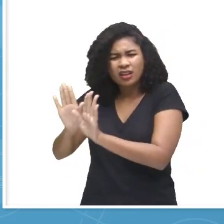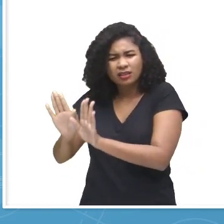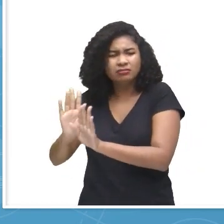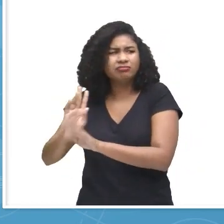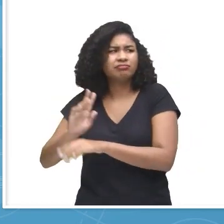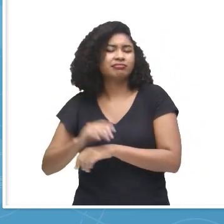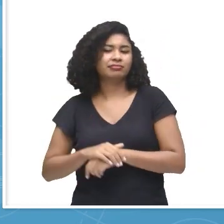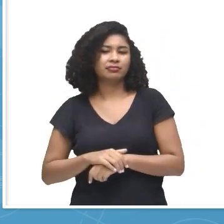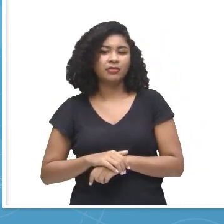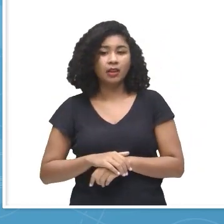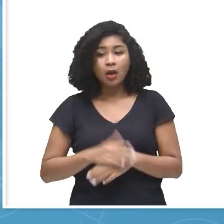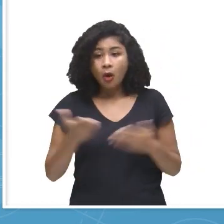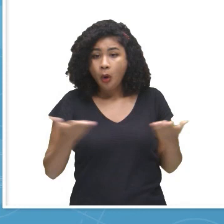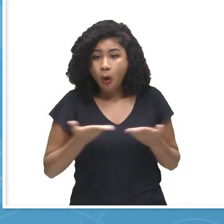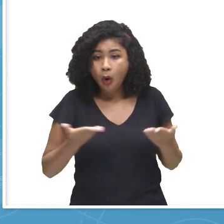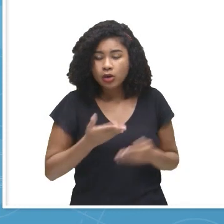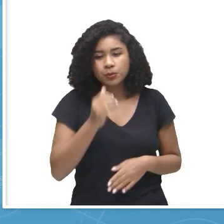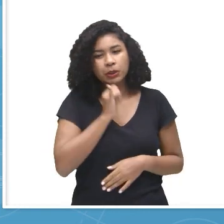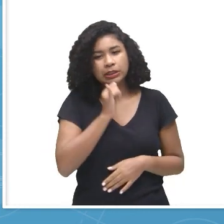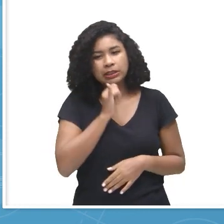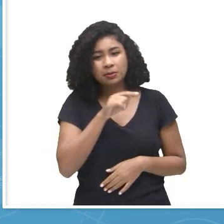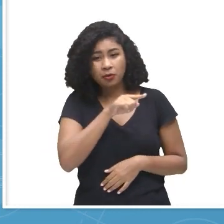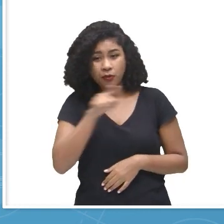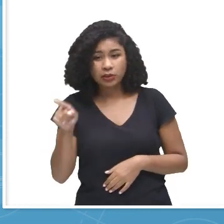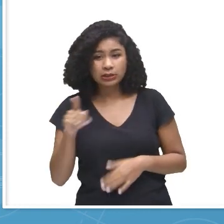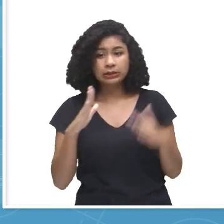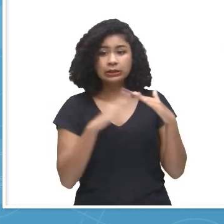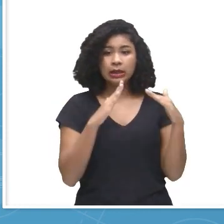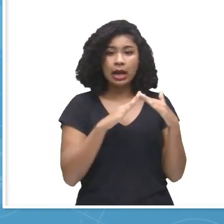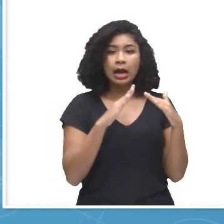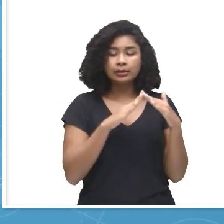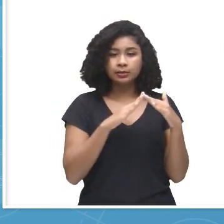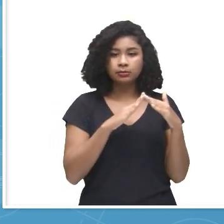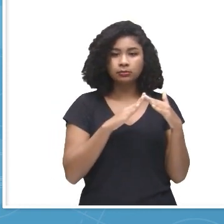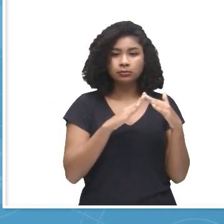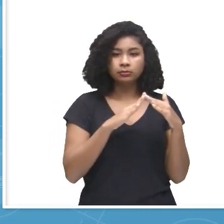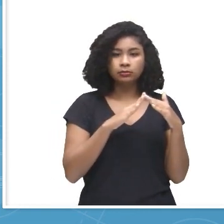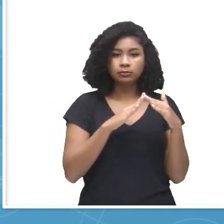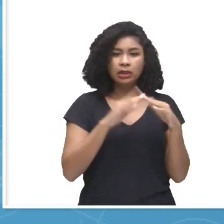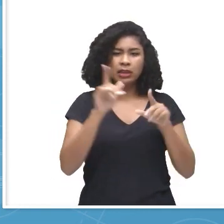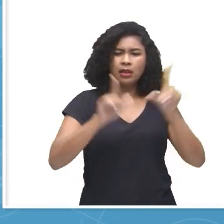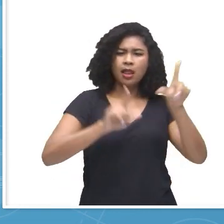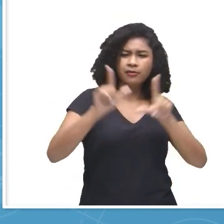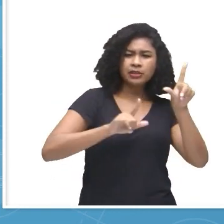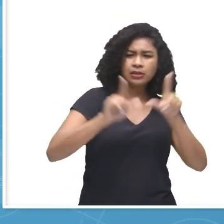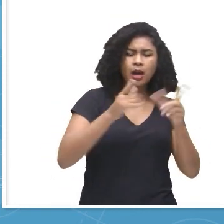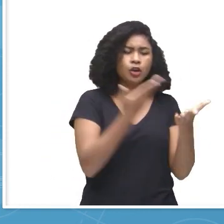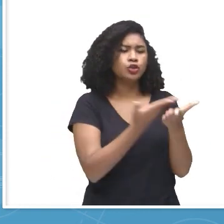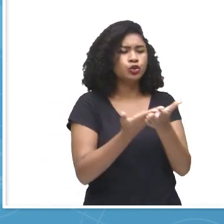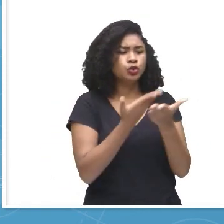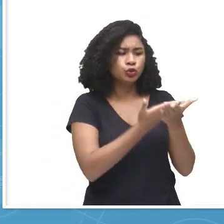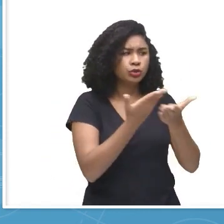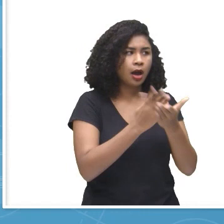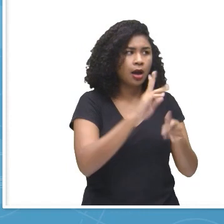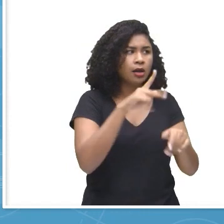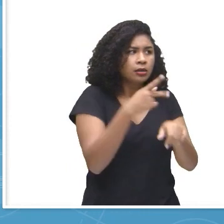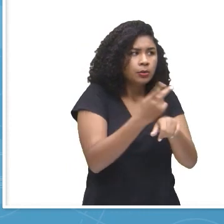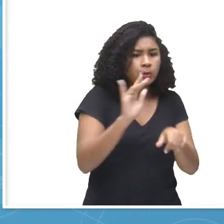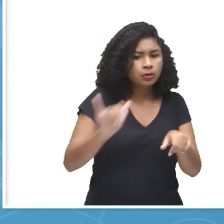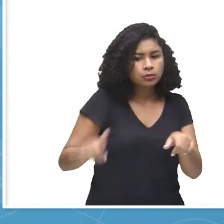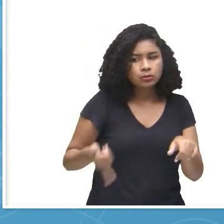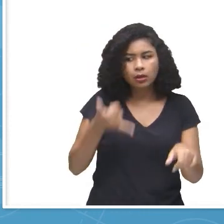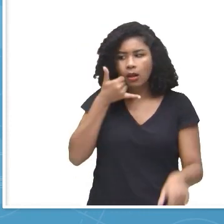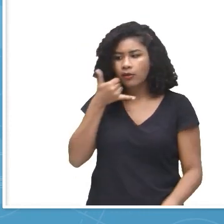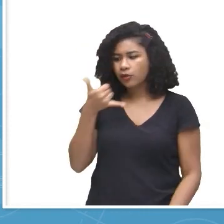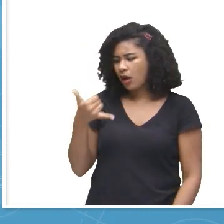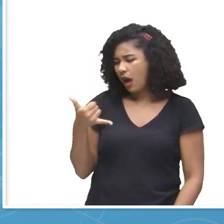olhadinha aqui na minha rede social. Aí, quando tu passa para a rede social, aí parece que tu esquece o que tu estava fazendo. Aí, quando tu vê, já passou 30, 40 minutos e tu está